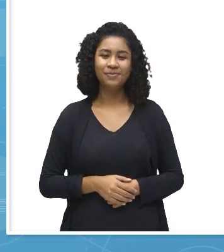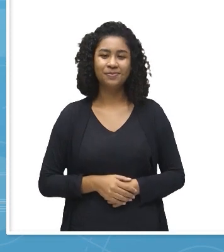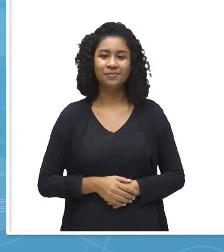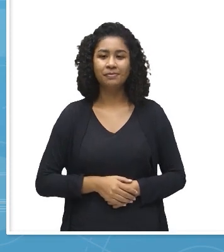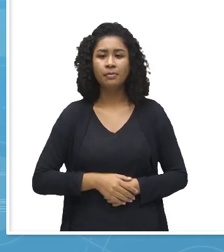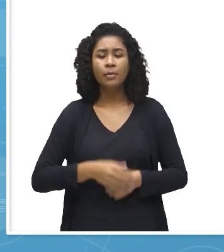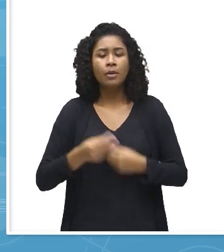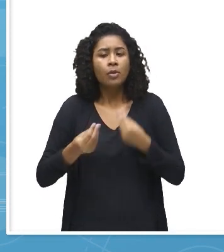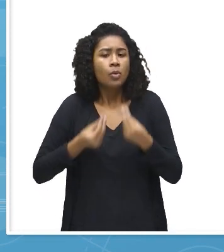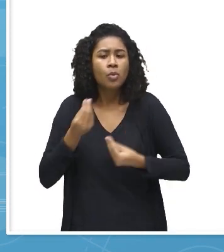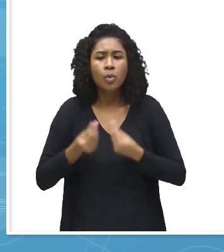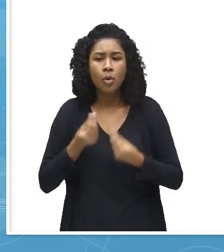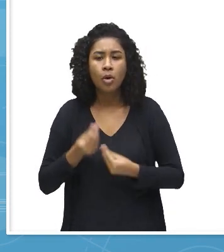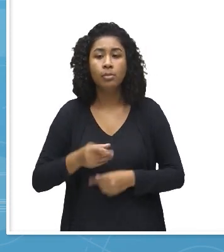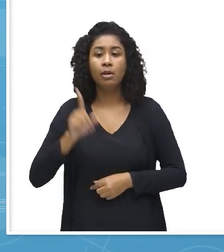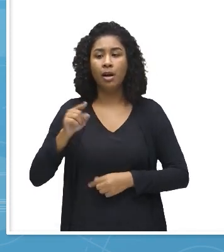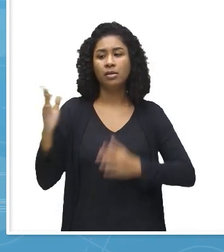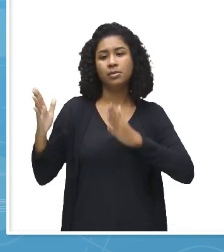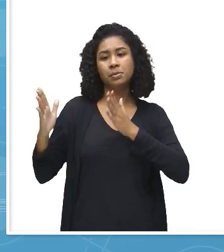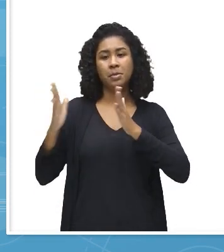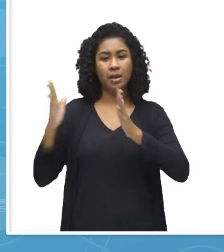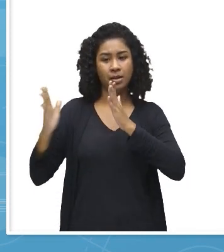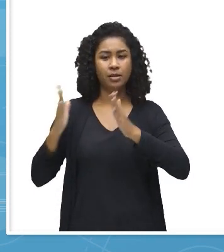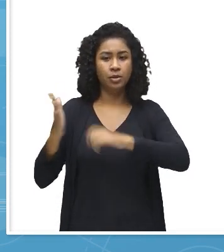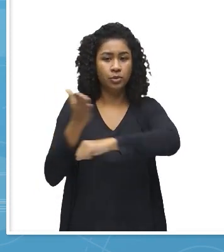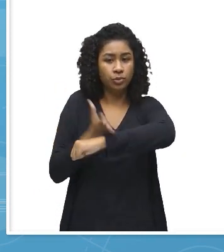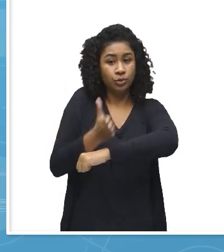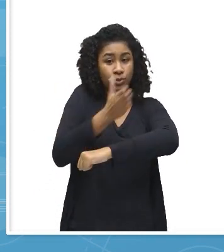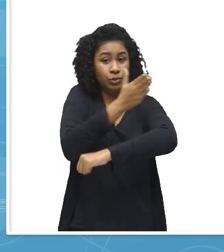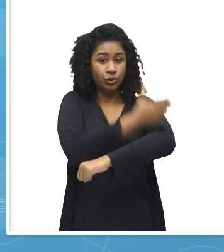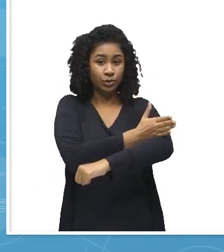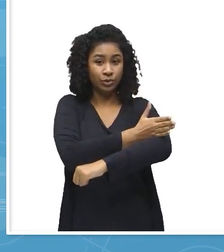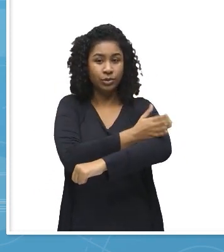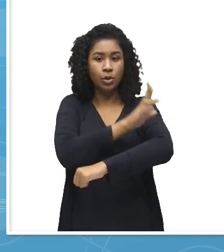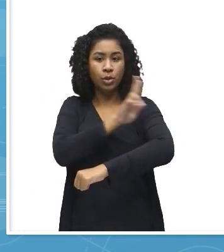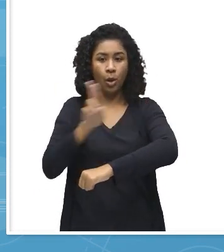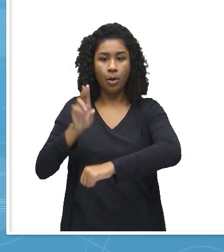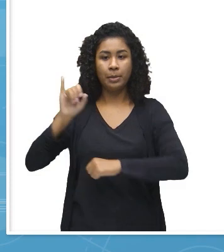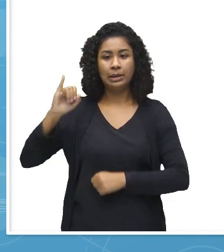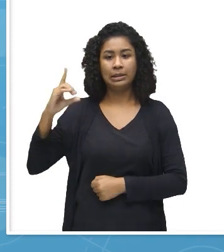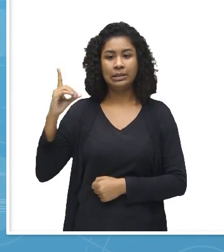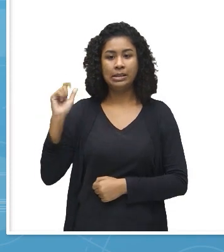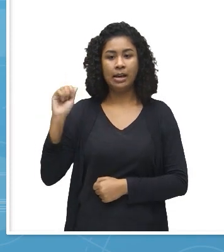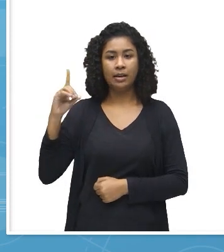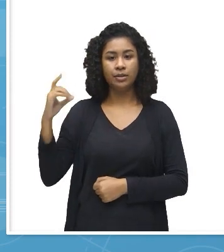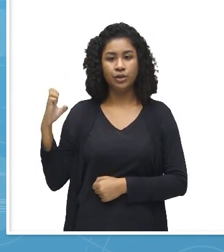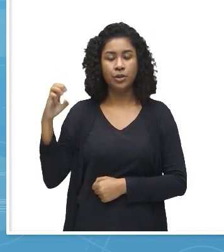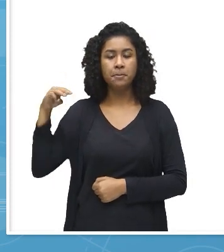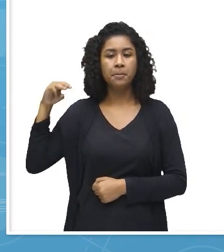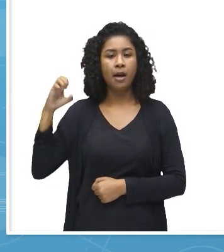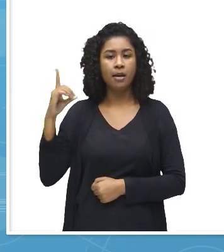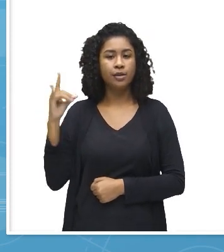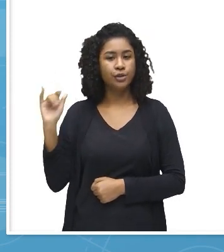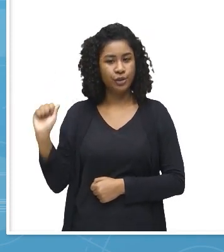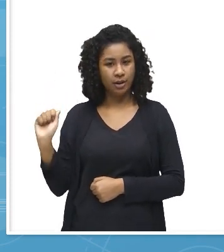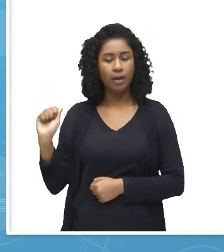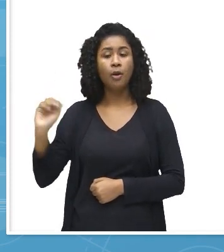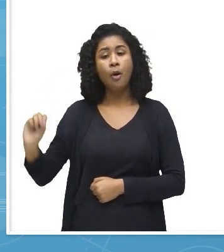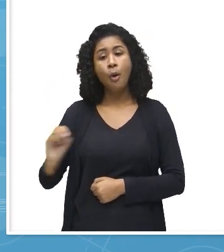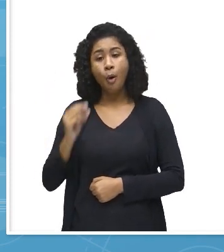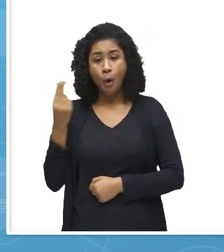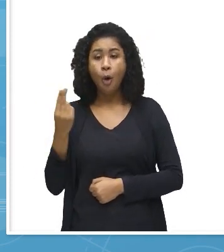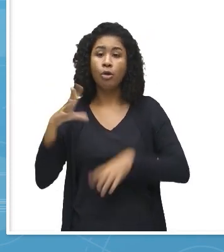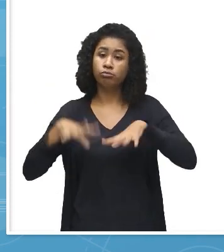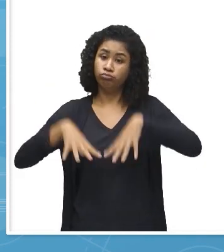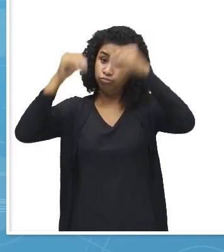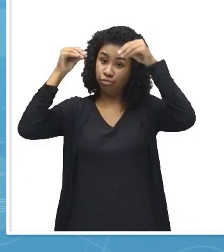ele pertence ao período chamado Idade Média. Muitos também chamam este período de